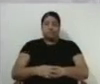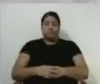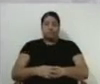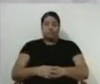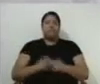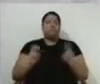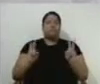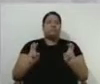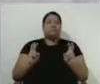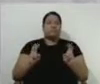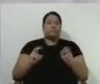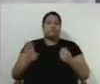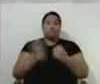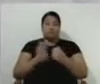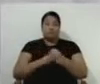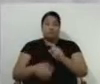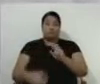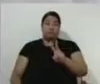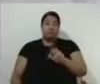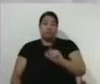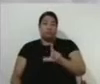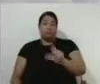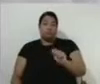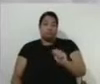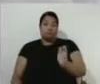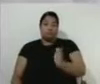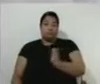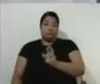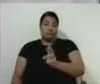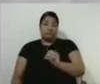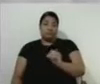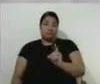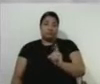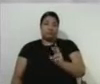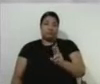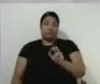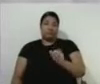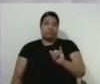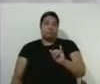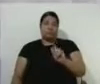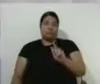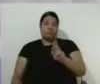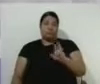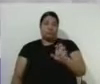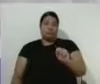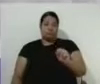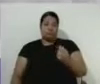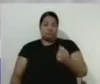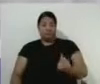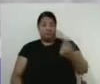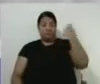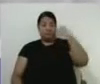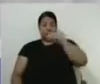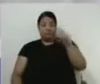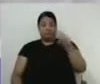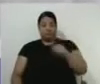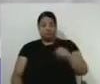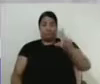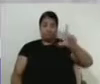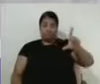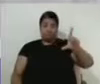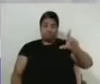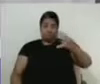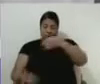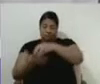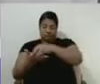Rodrigues. Para quem não sabe, é esse bairro que está atrás aqui na Zona Leste, aqui do centro. É um